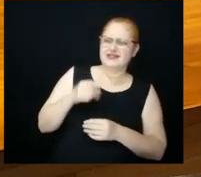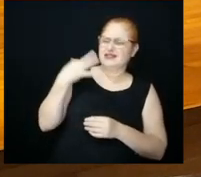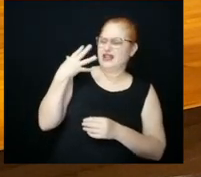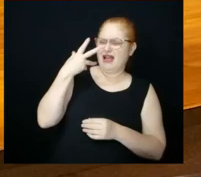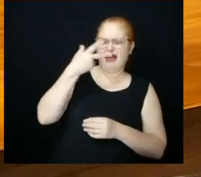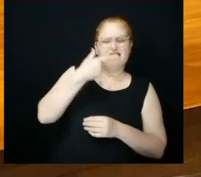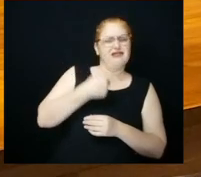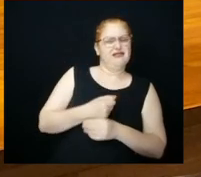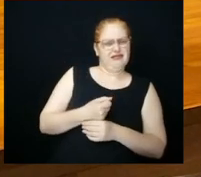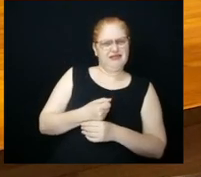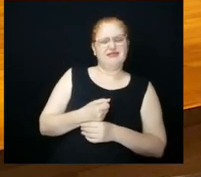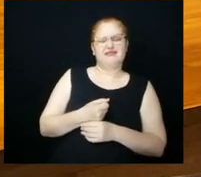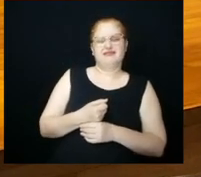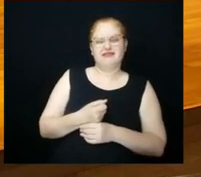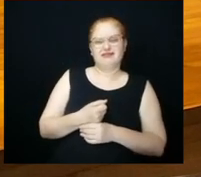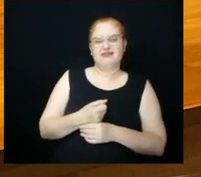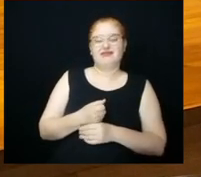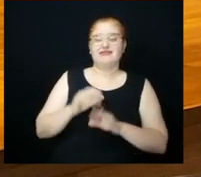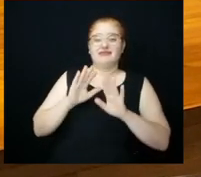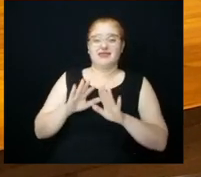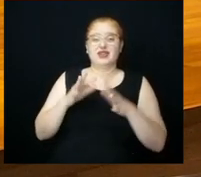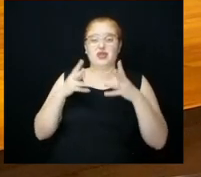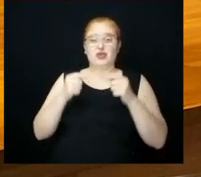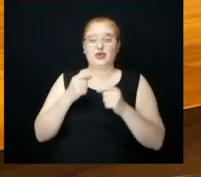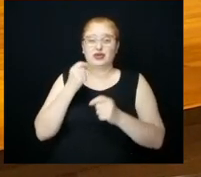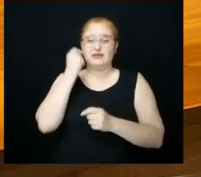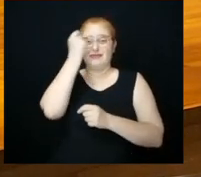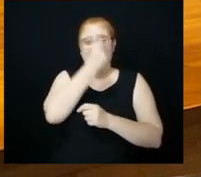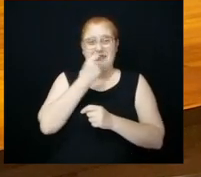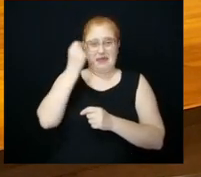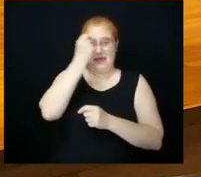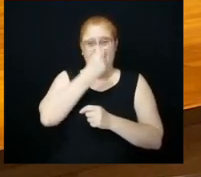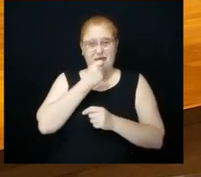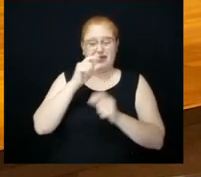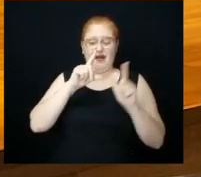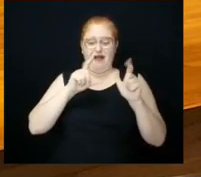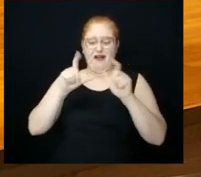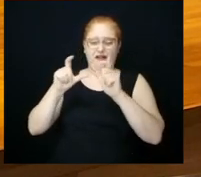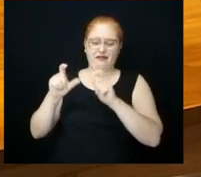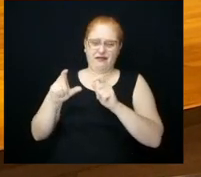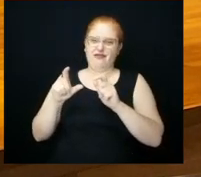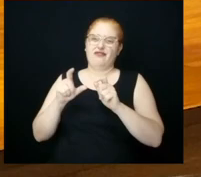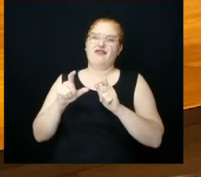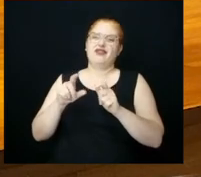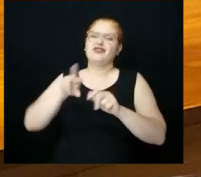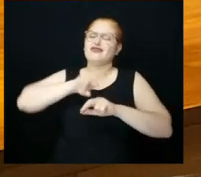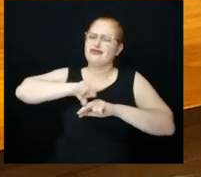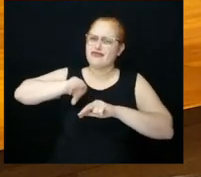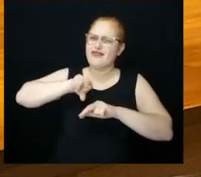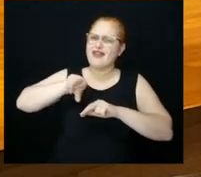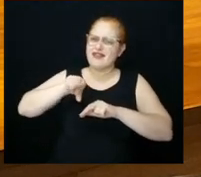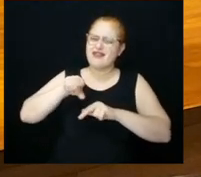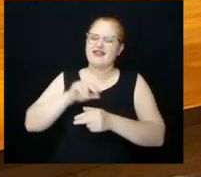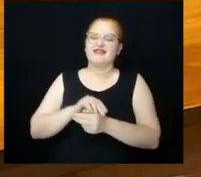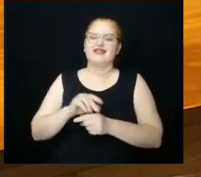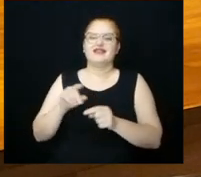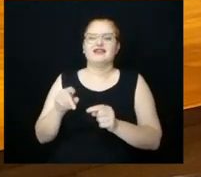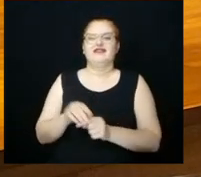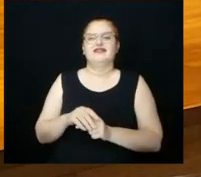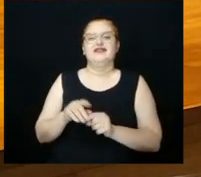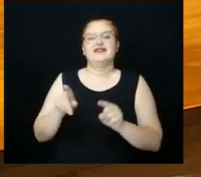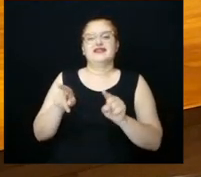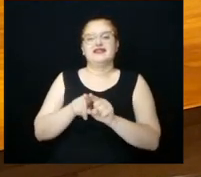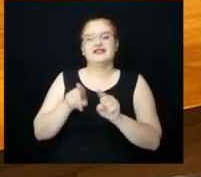Ifemelu. Apesar de toda essa pintura de guerra, as fotos não te faziam justiça.